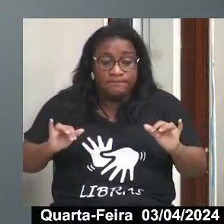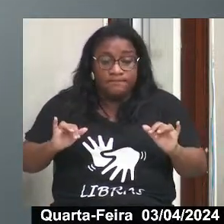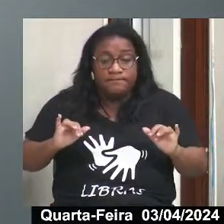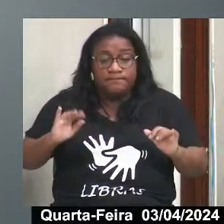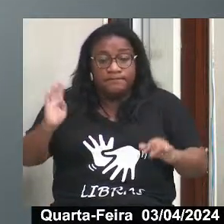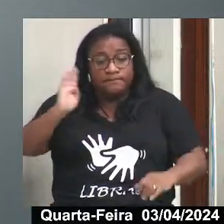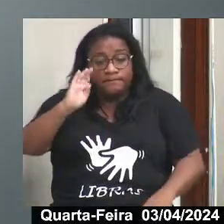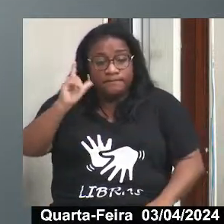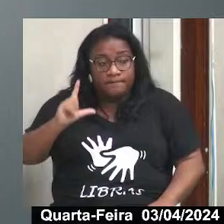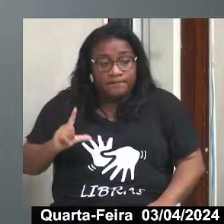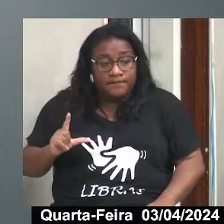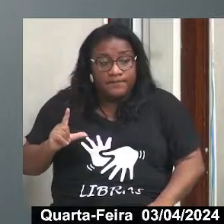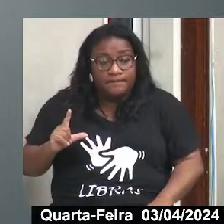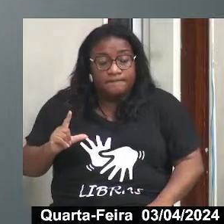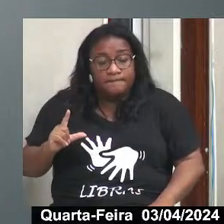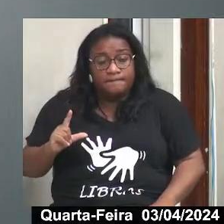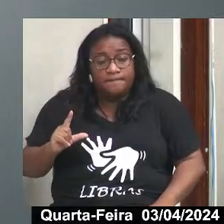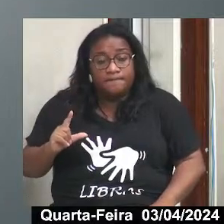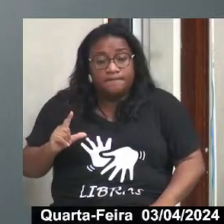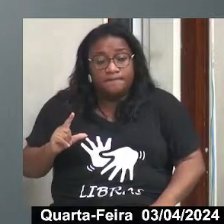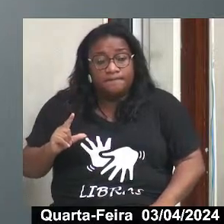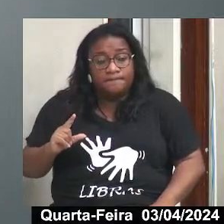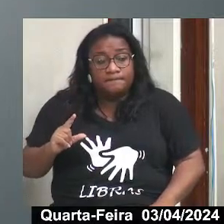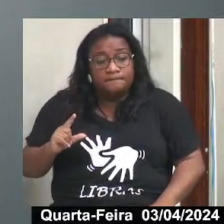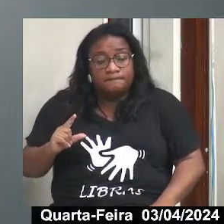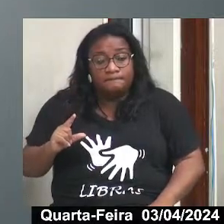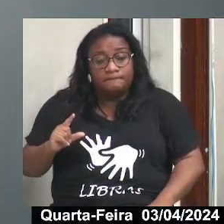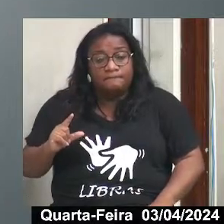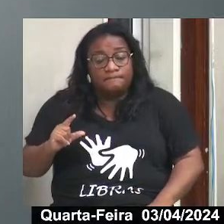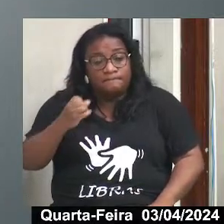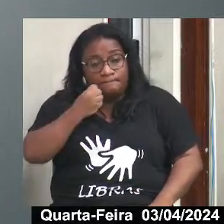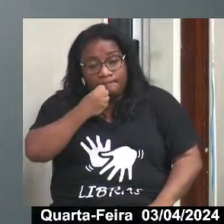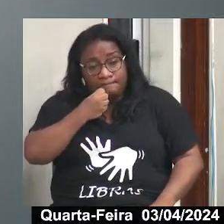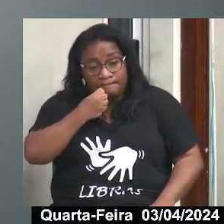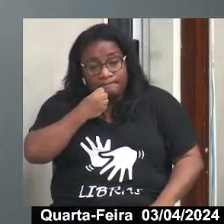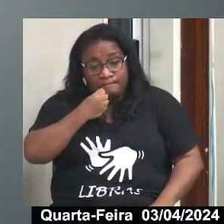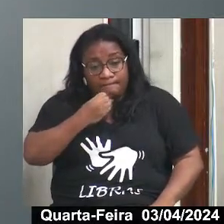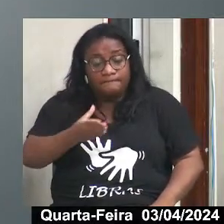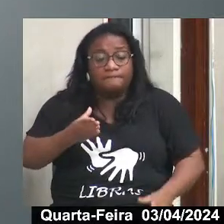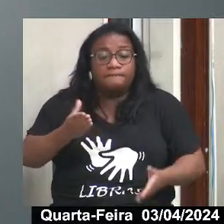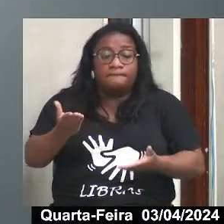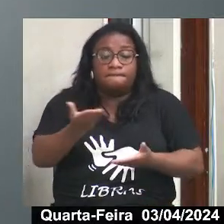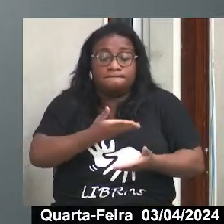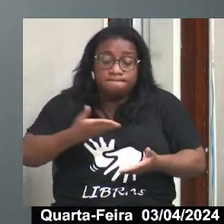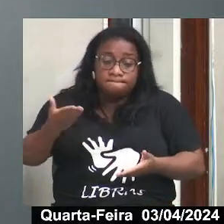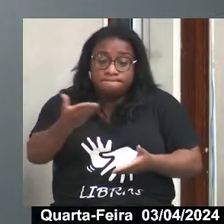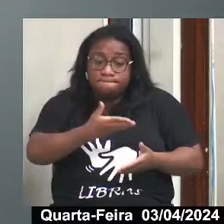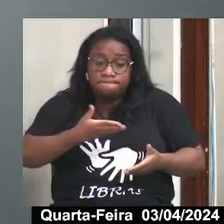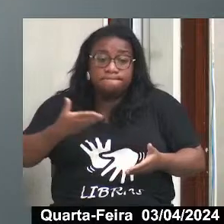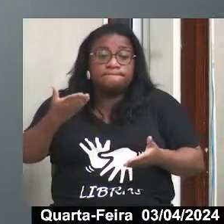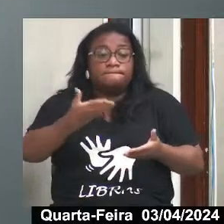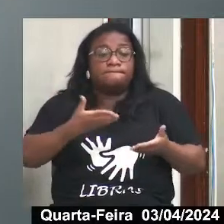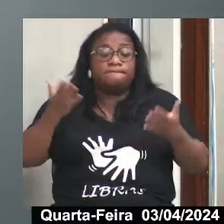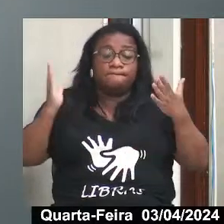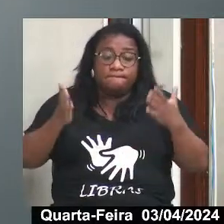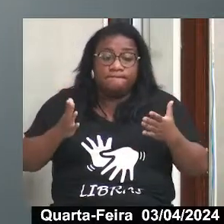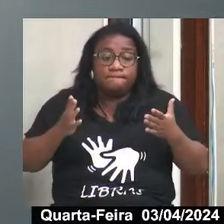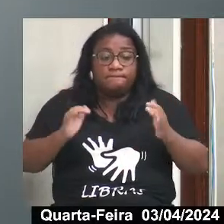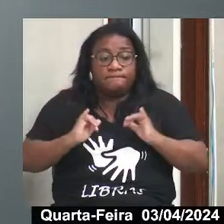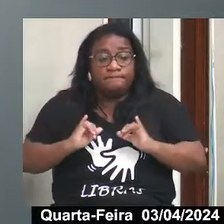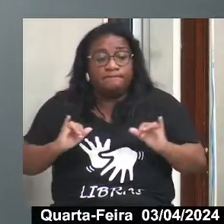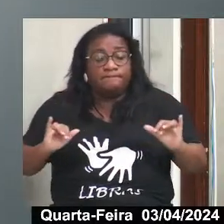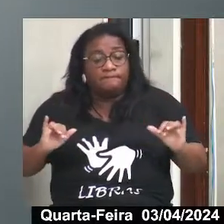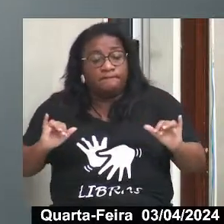amigo vereador Bobileu, né? Que é o Bom Prato, que vai ser itinerante,